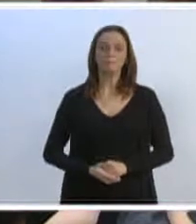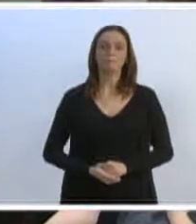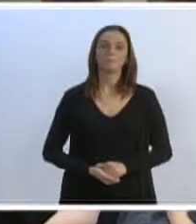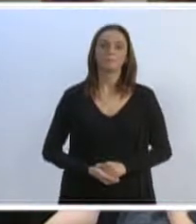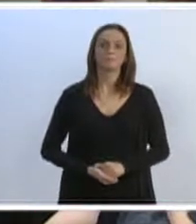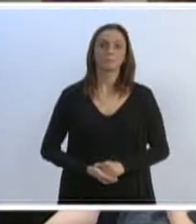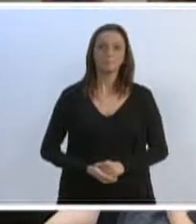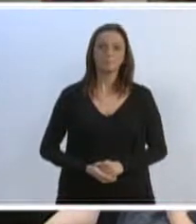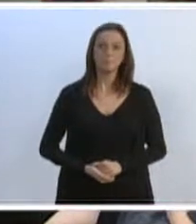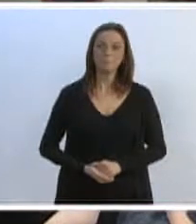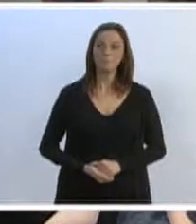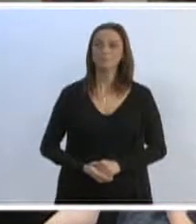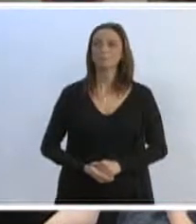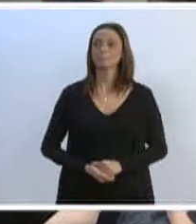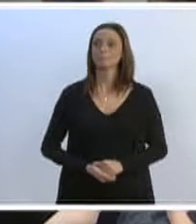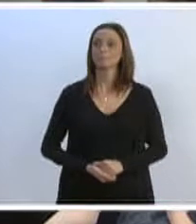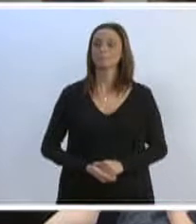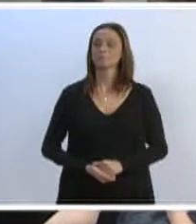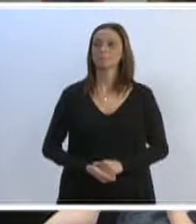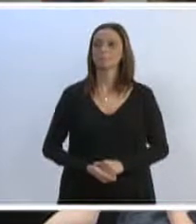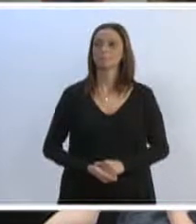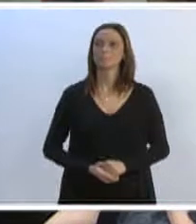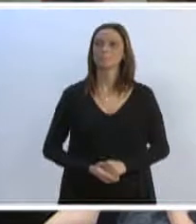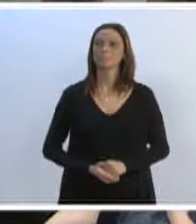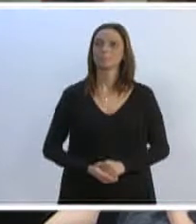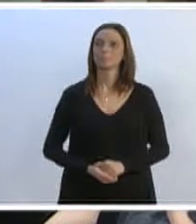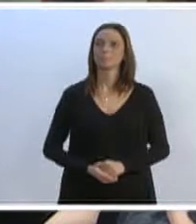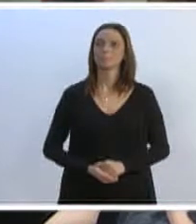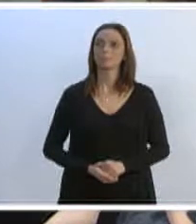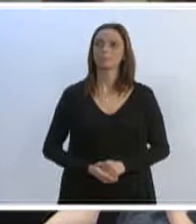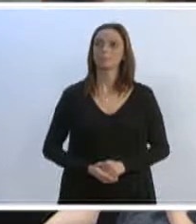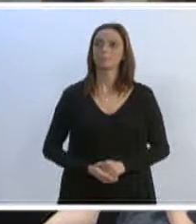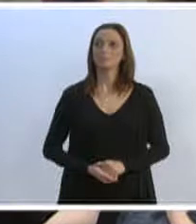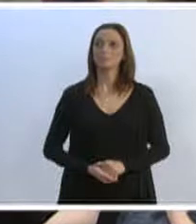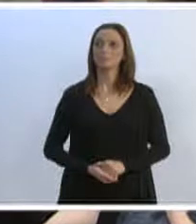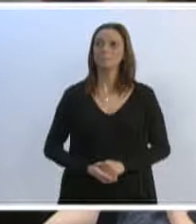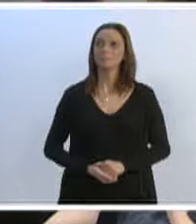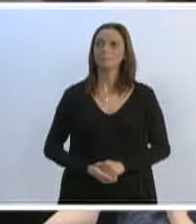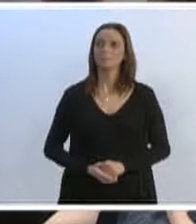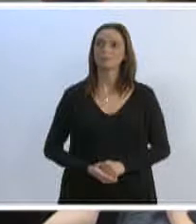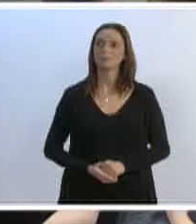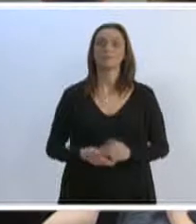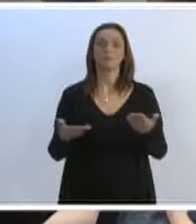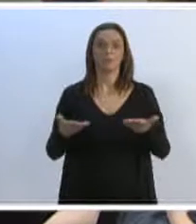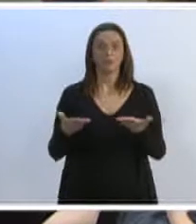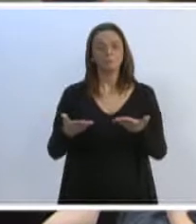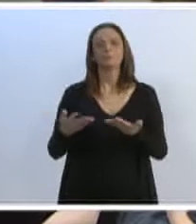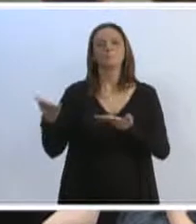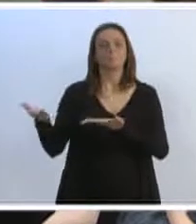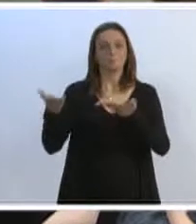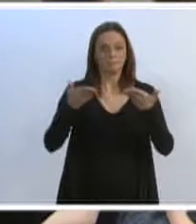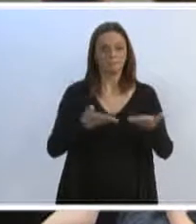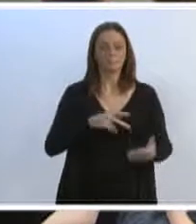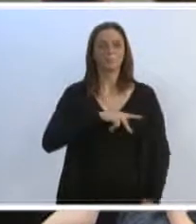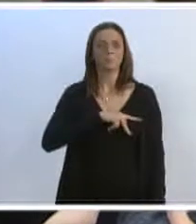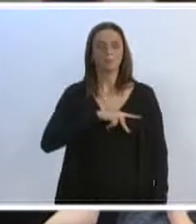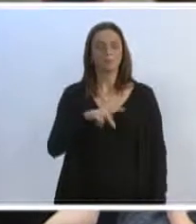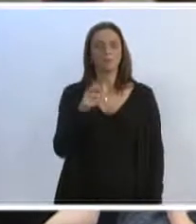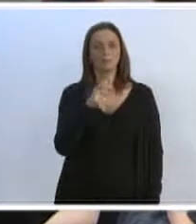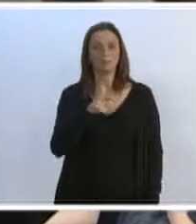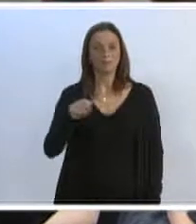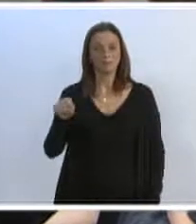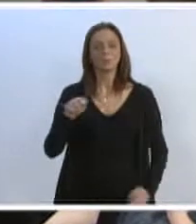Hadley. Muito obrigado pelas ilustres presenças. Quero também aqui fazer um registro da presença do